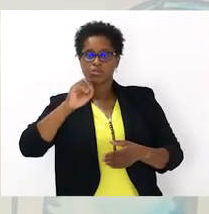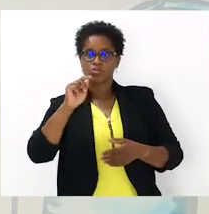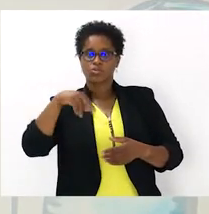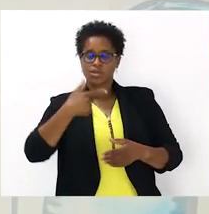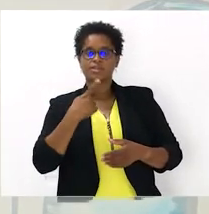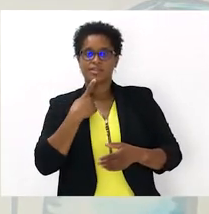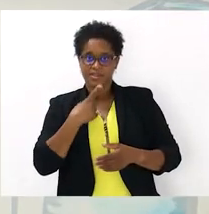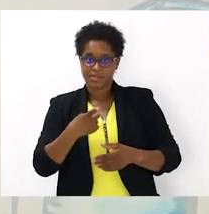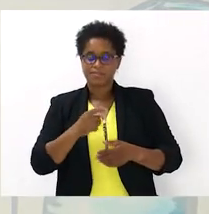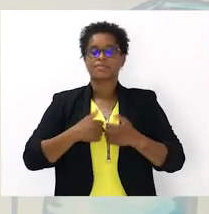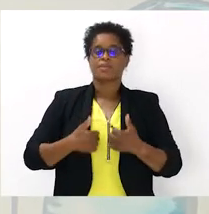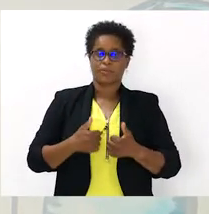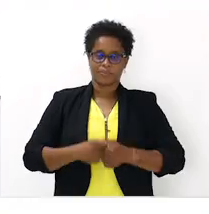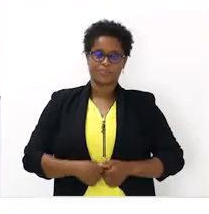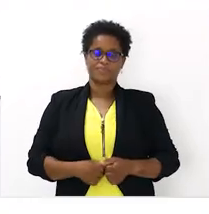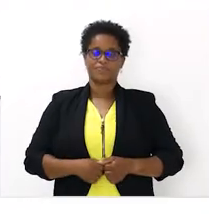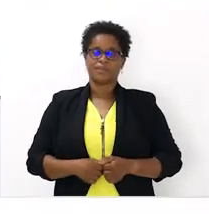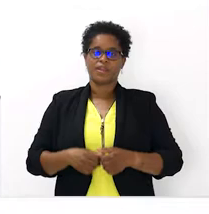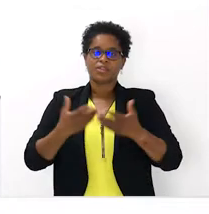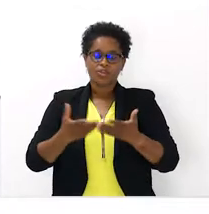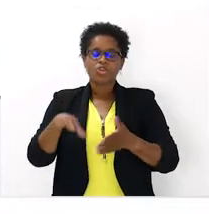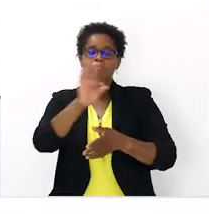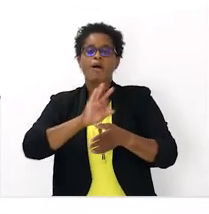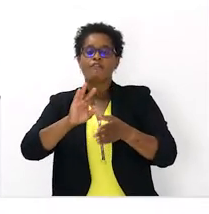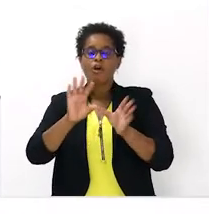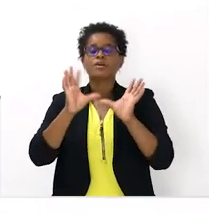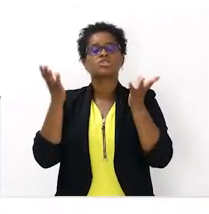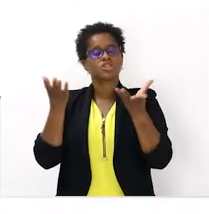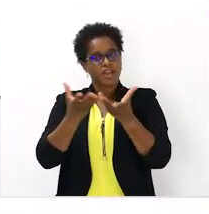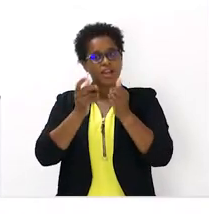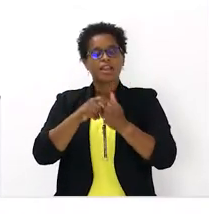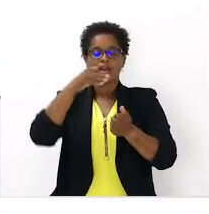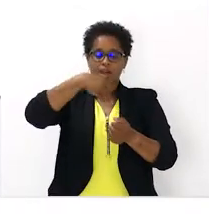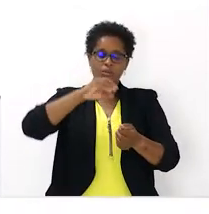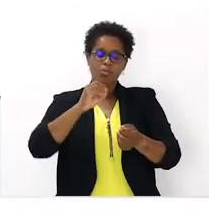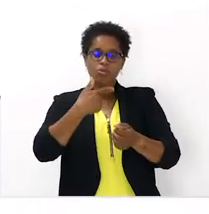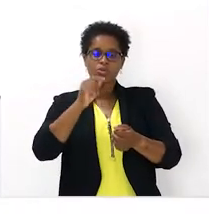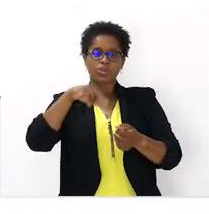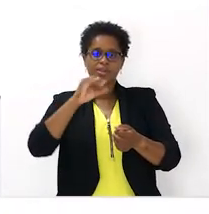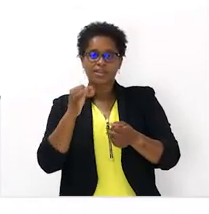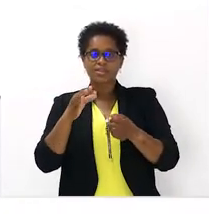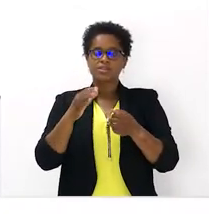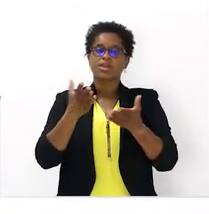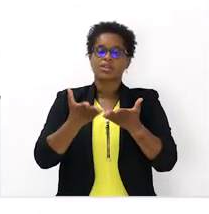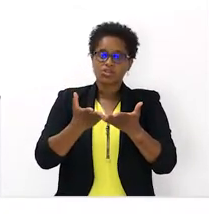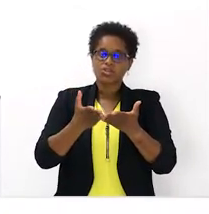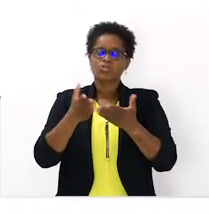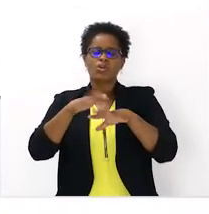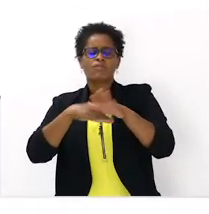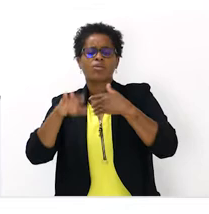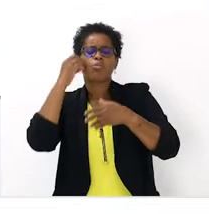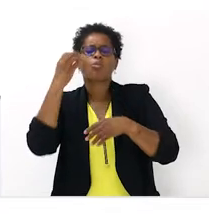Entendido? Bem, de uma forma geral, as potências são definidas